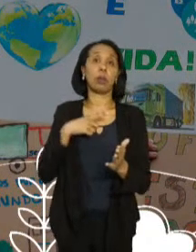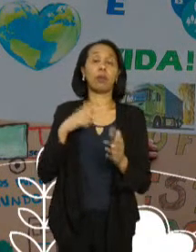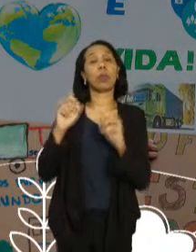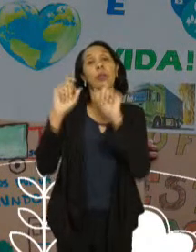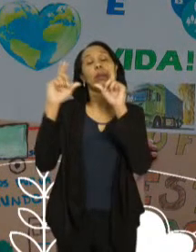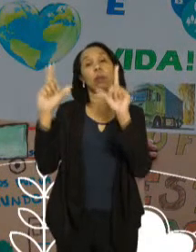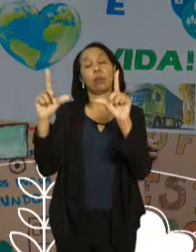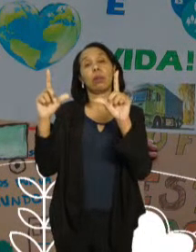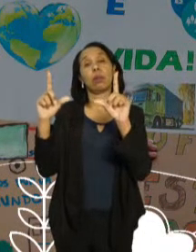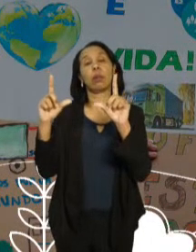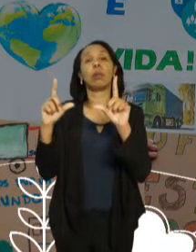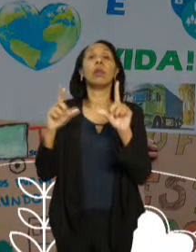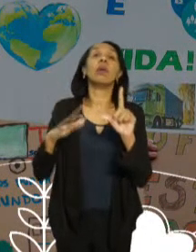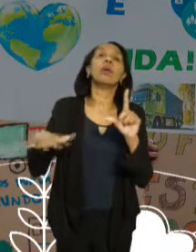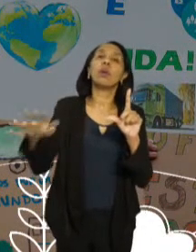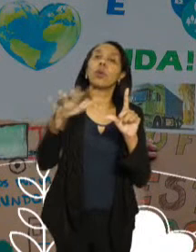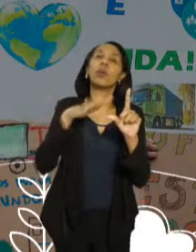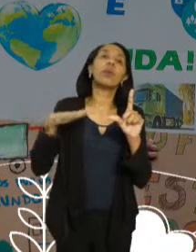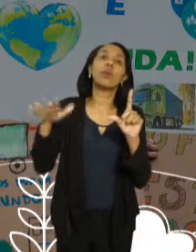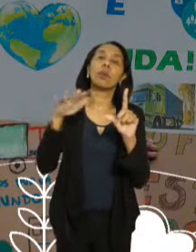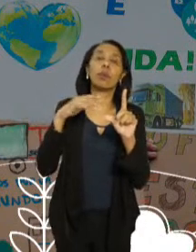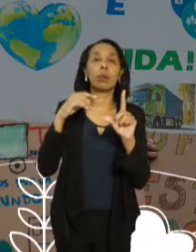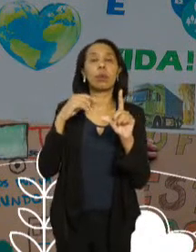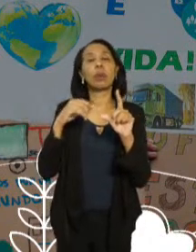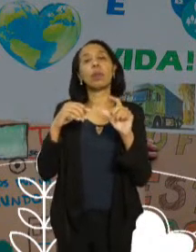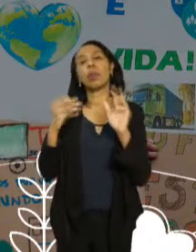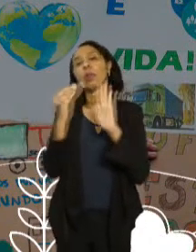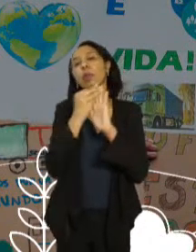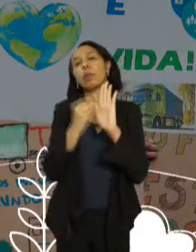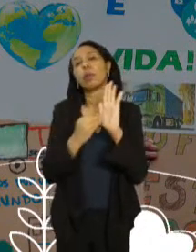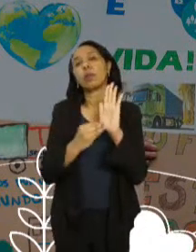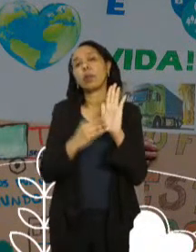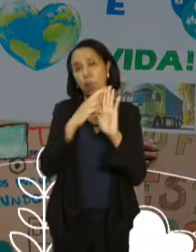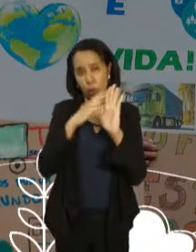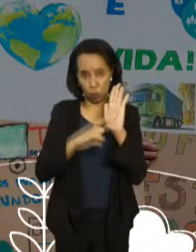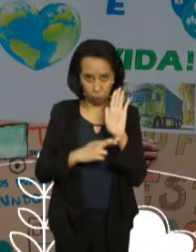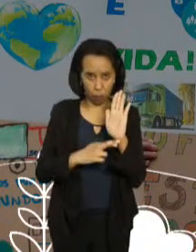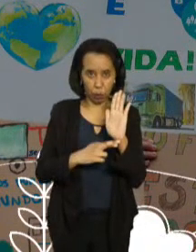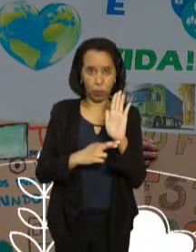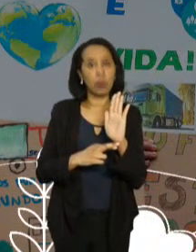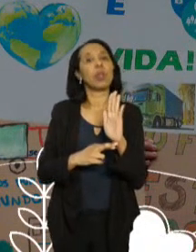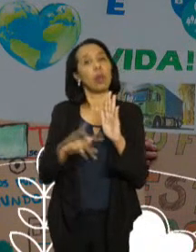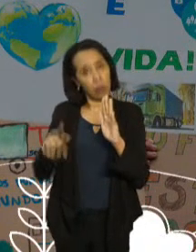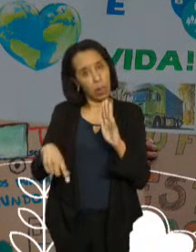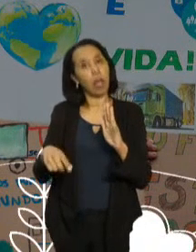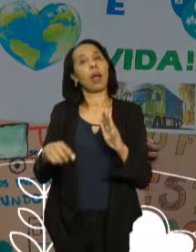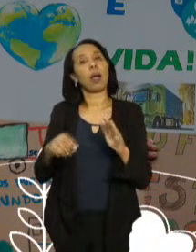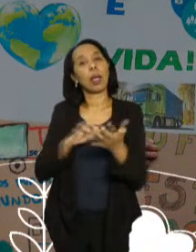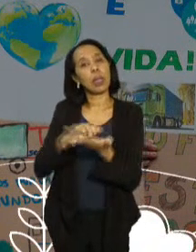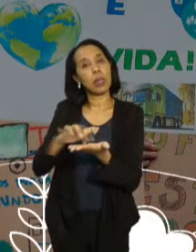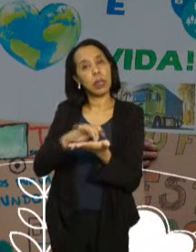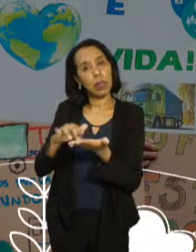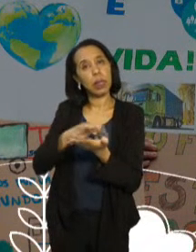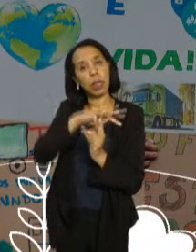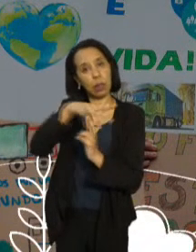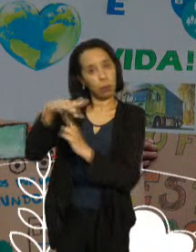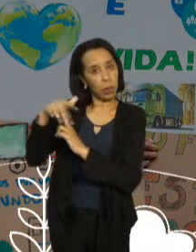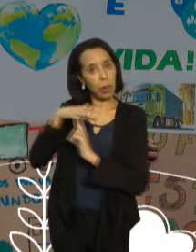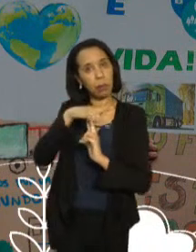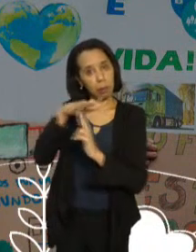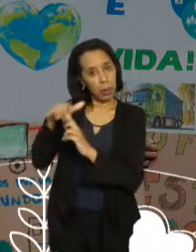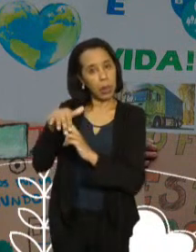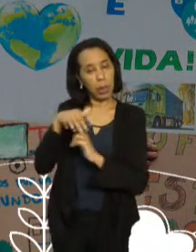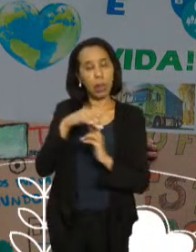com efetivamente essa nova resolução da Secretaria do Meio Ambiente e que trata do licenciamento